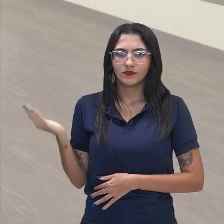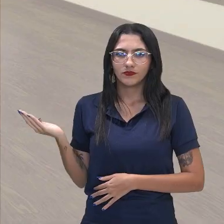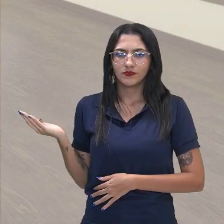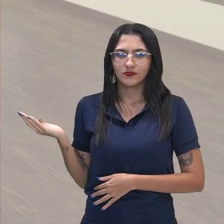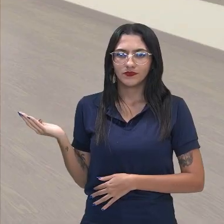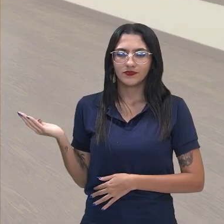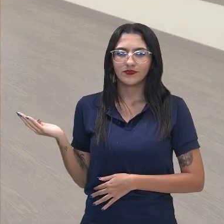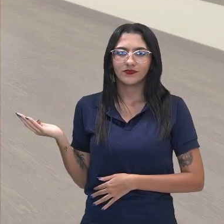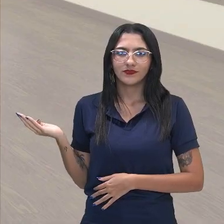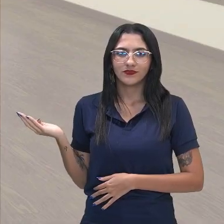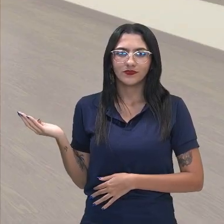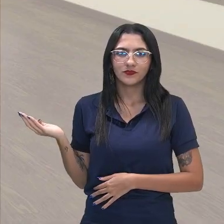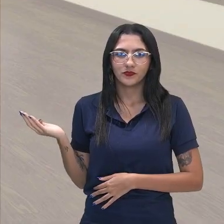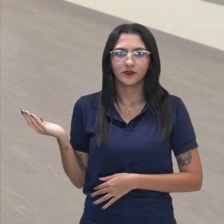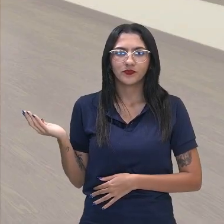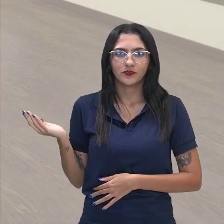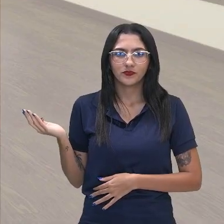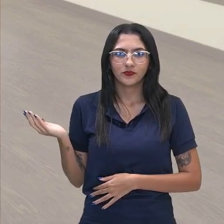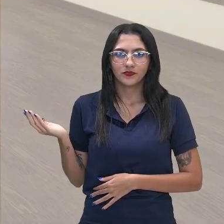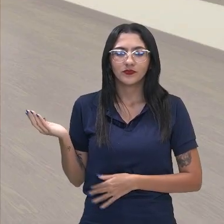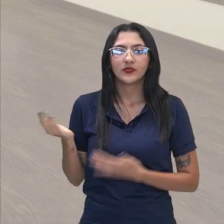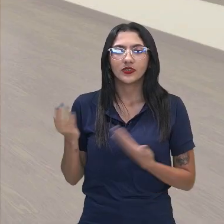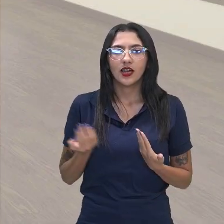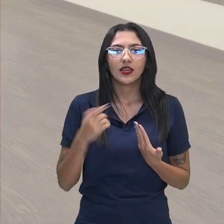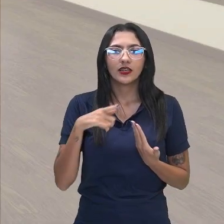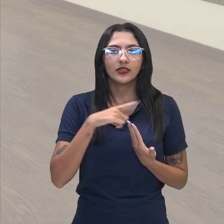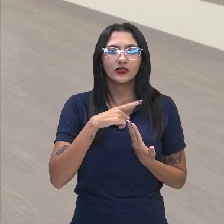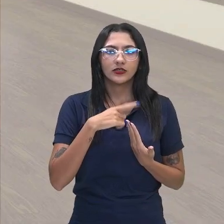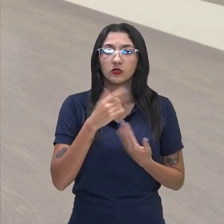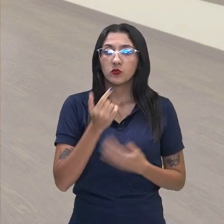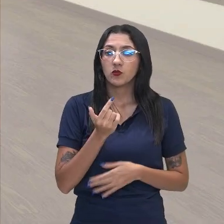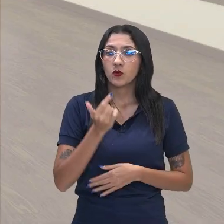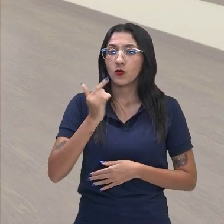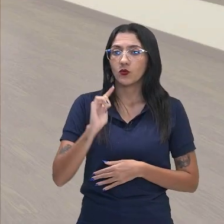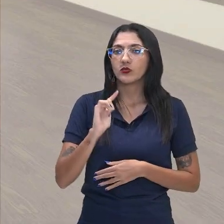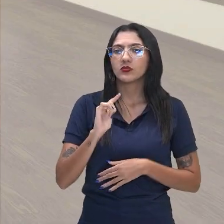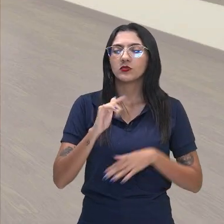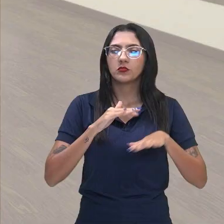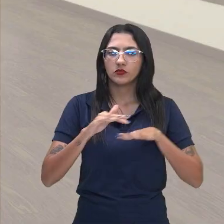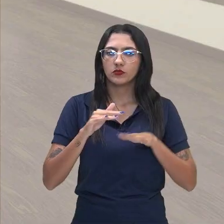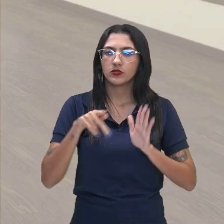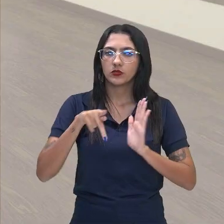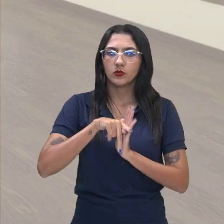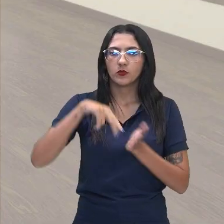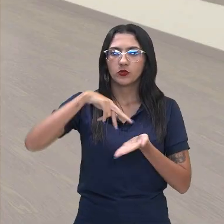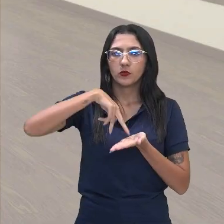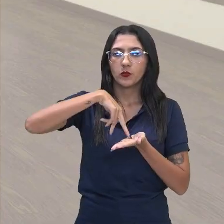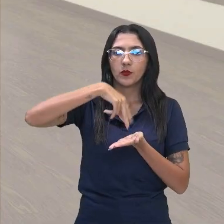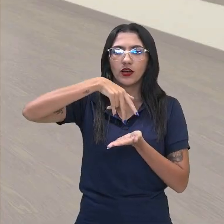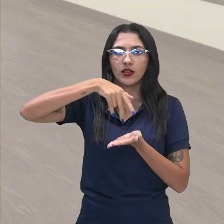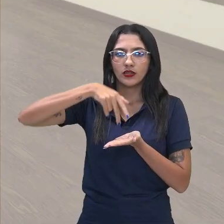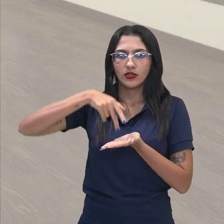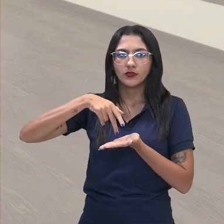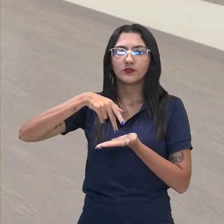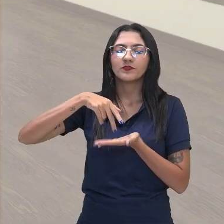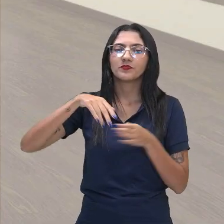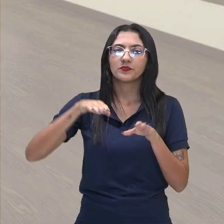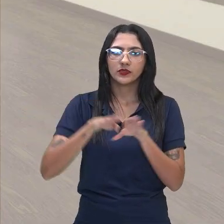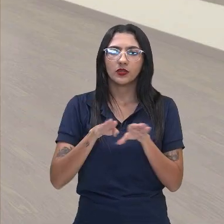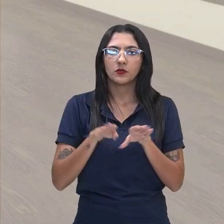fora. E aqui eu estou fazendo o ande-ó. Então, eu estou fazendo uma rotação no meu quadril, na